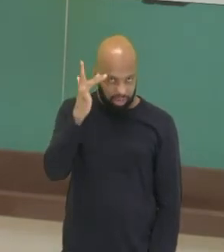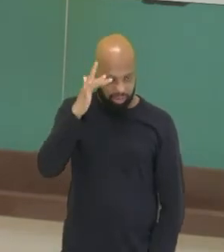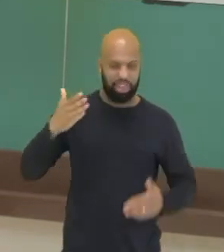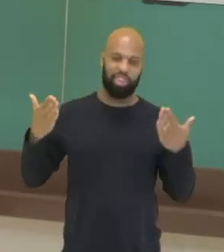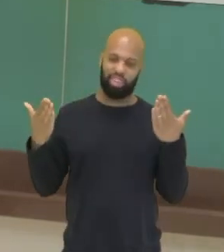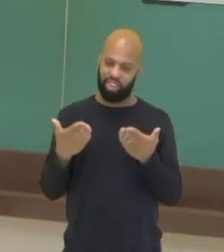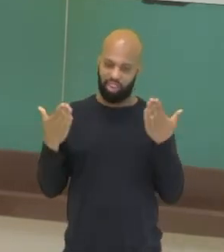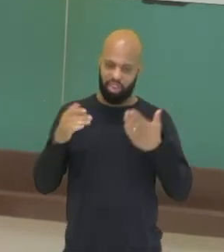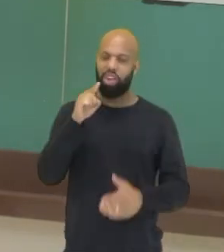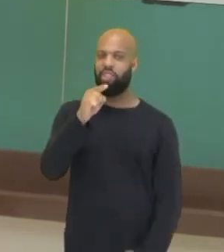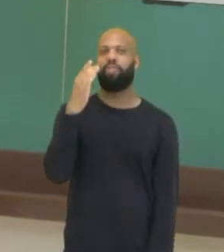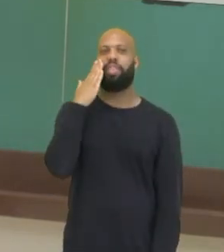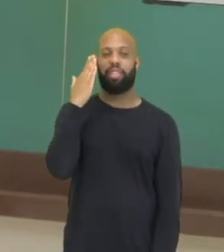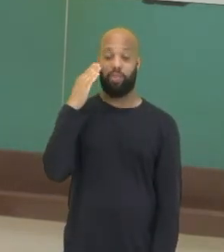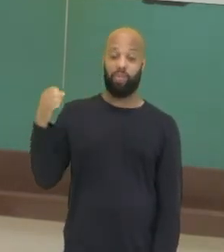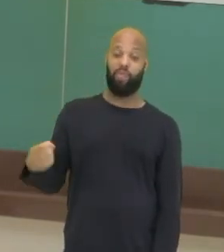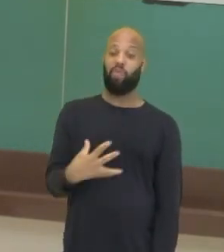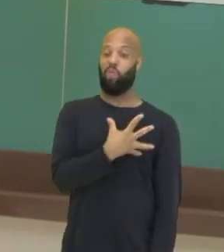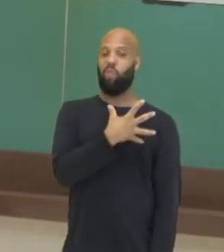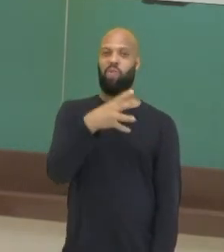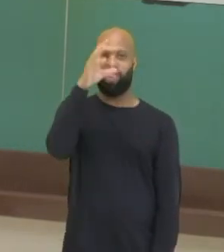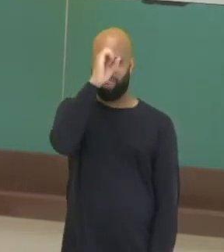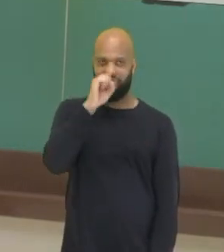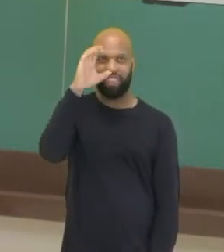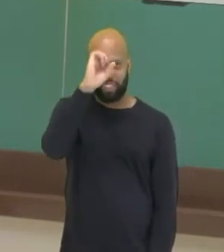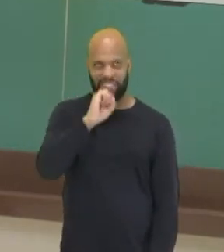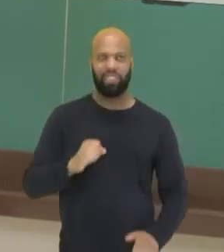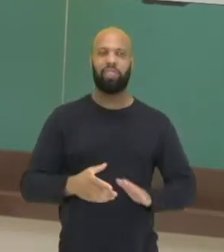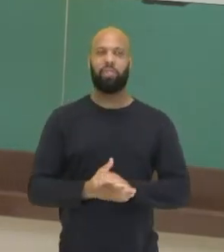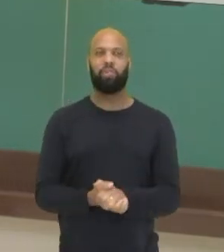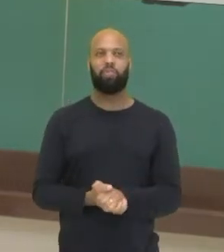agora uma coisinha nova que você aprendeu, beleza?